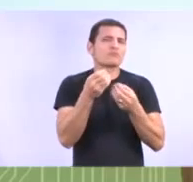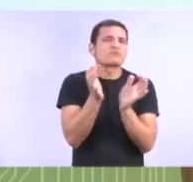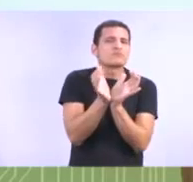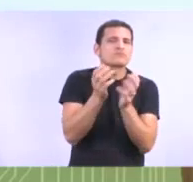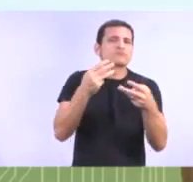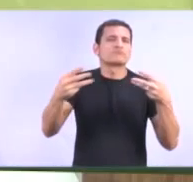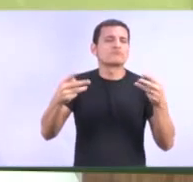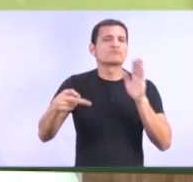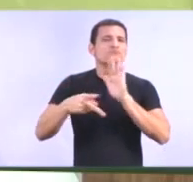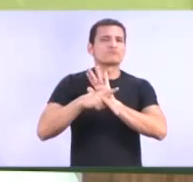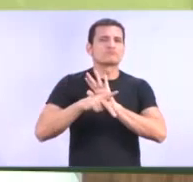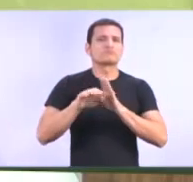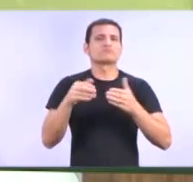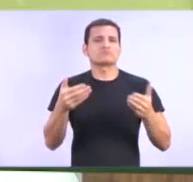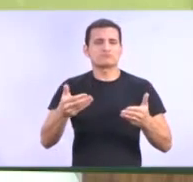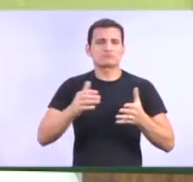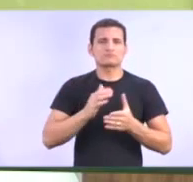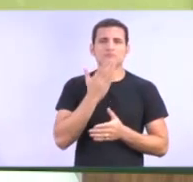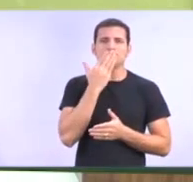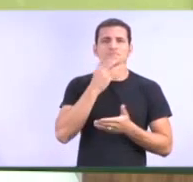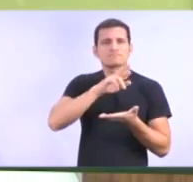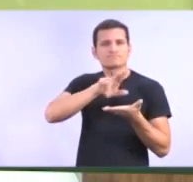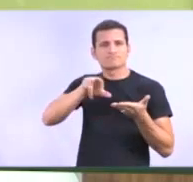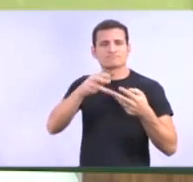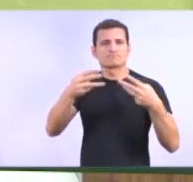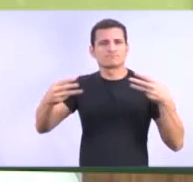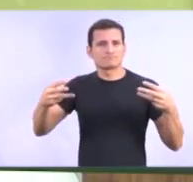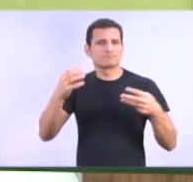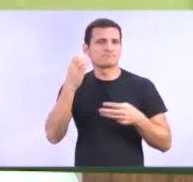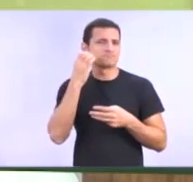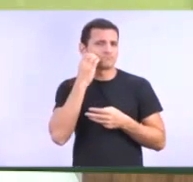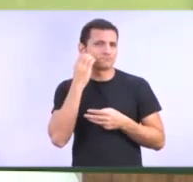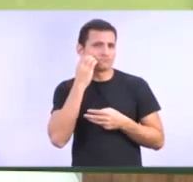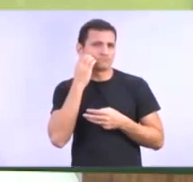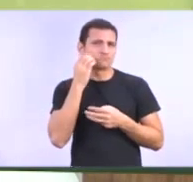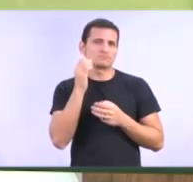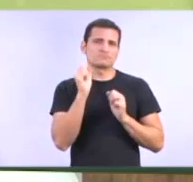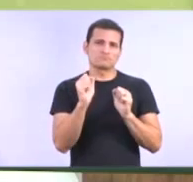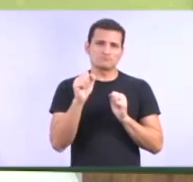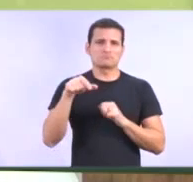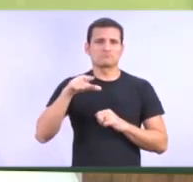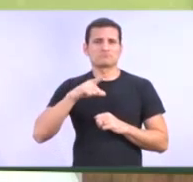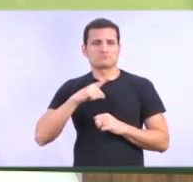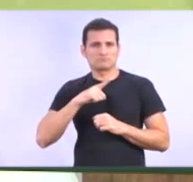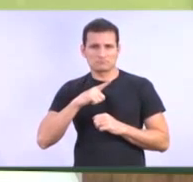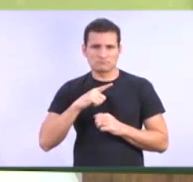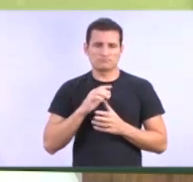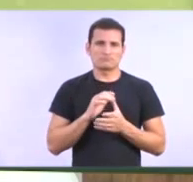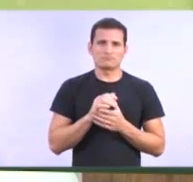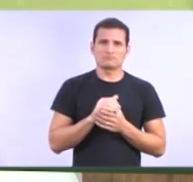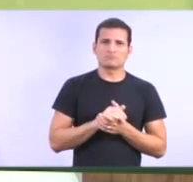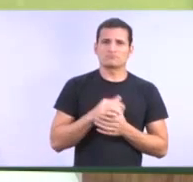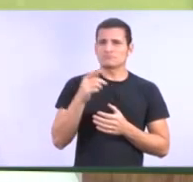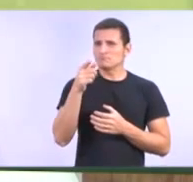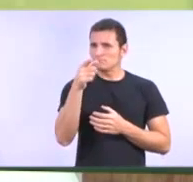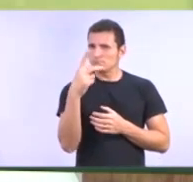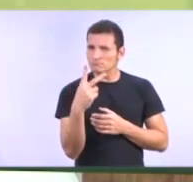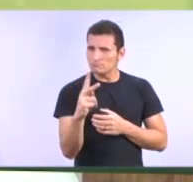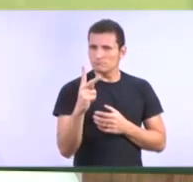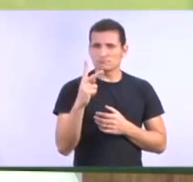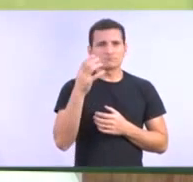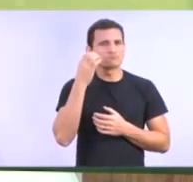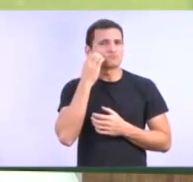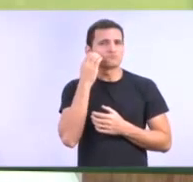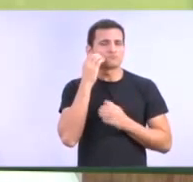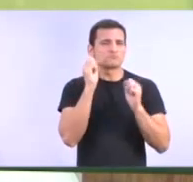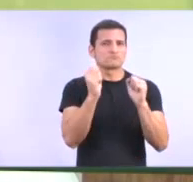Exatamente, quais são, né, os tipos de redes que o celular, né, pode desempenhar, né? Ou seja, que você com o seu celular pode desempenhar.